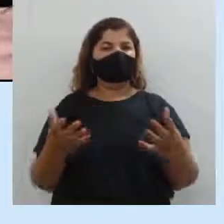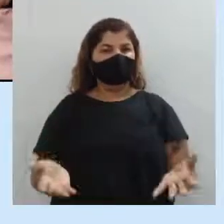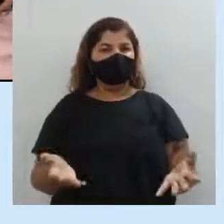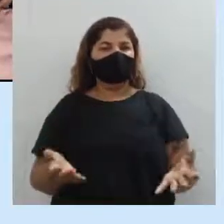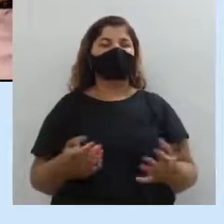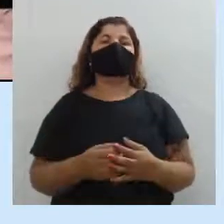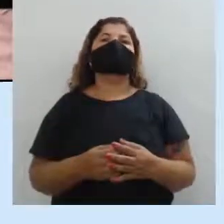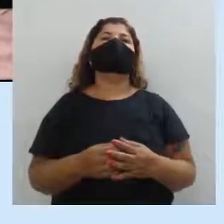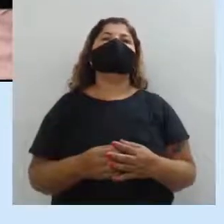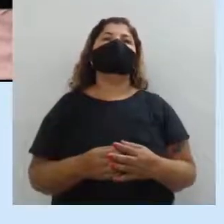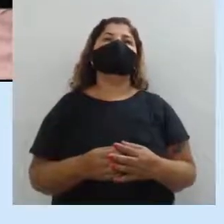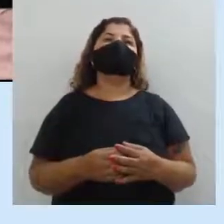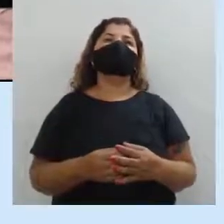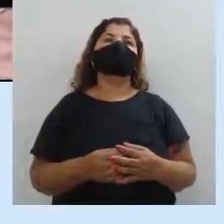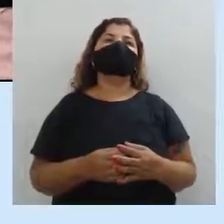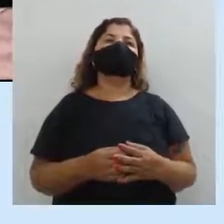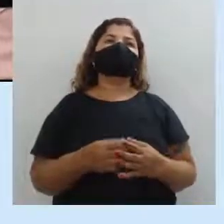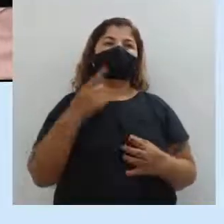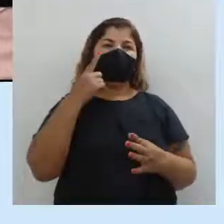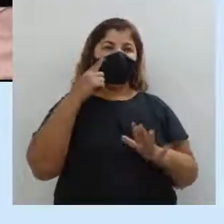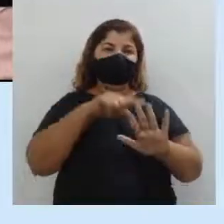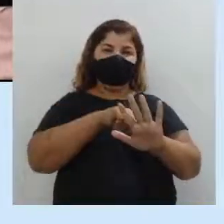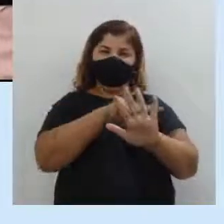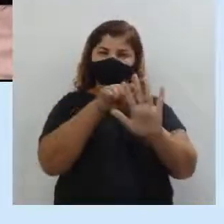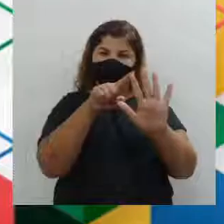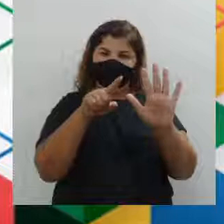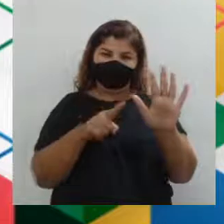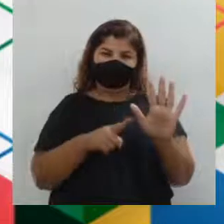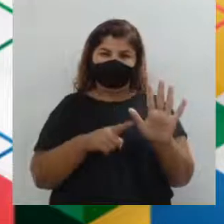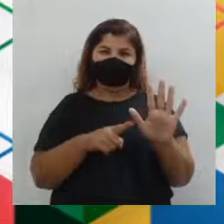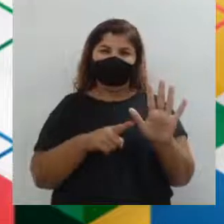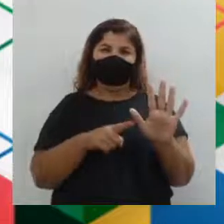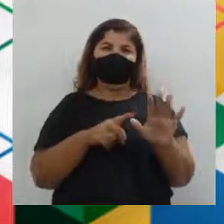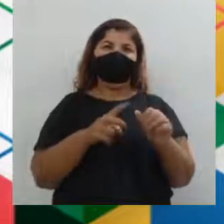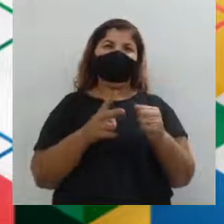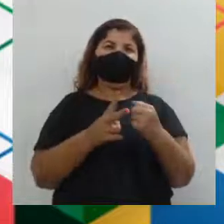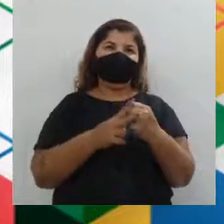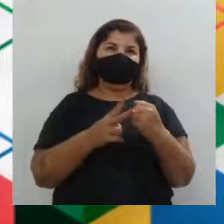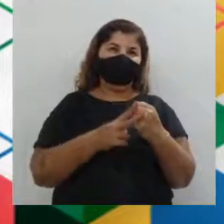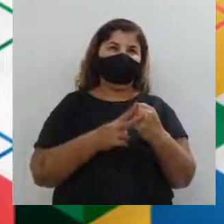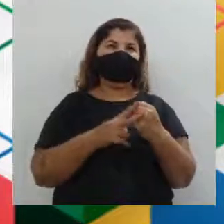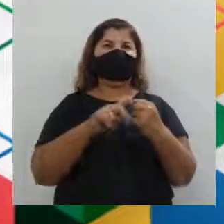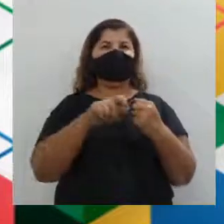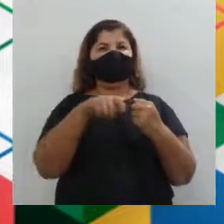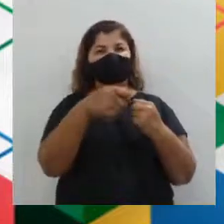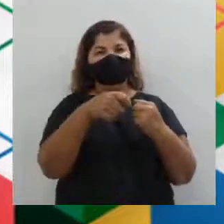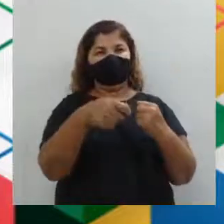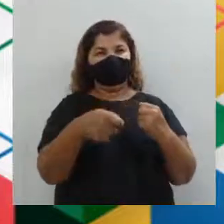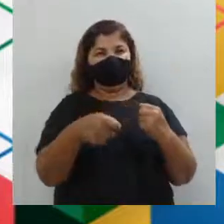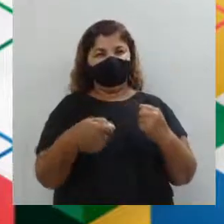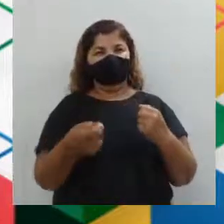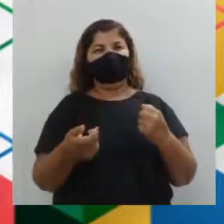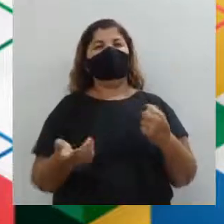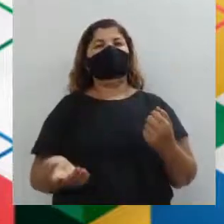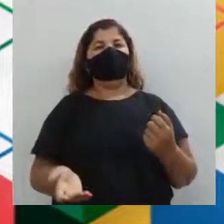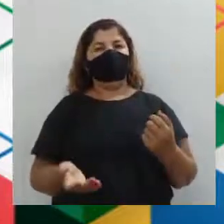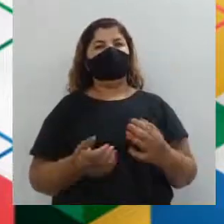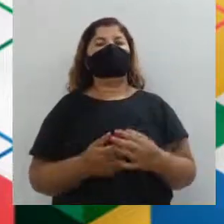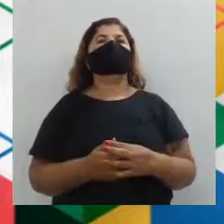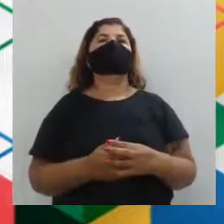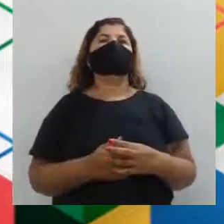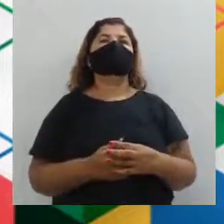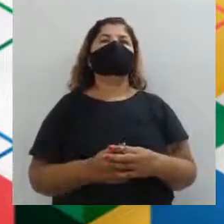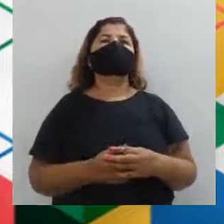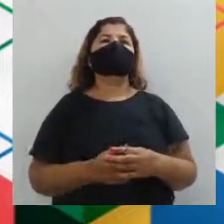vou voltar aqui o esqueminha, estão vendo? Verbo, adjetivo, tá certo?